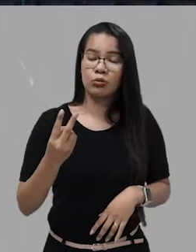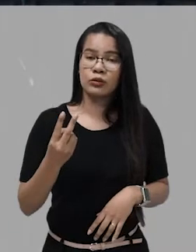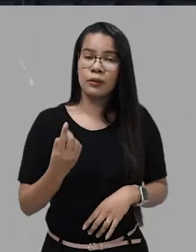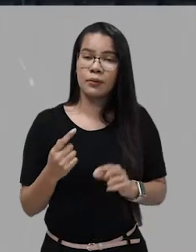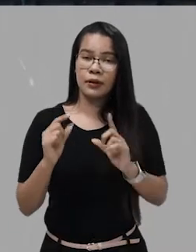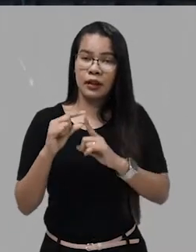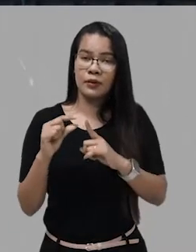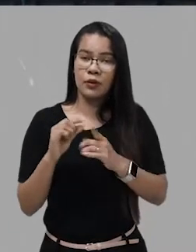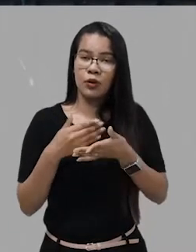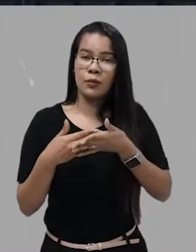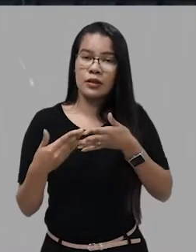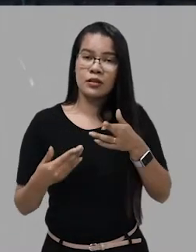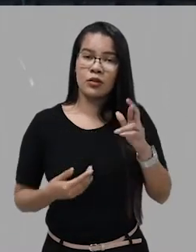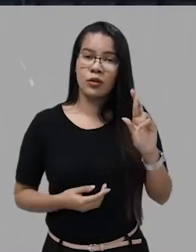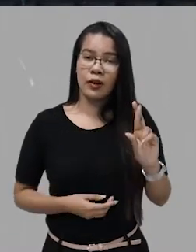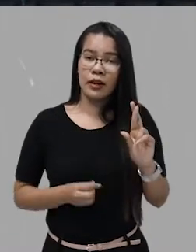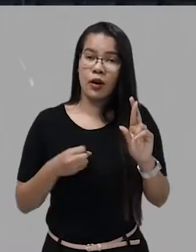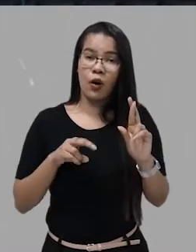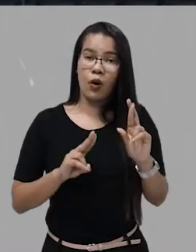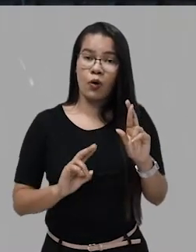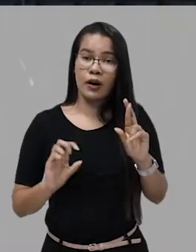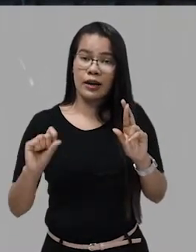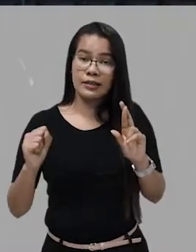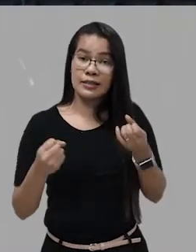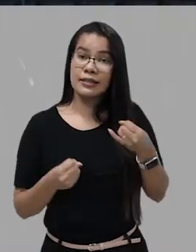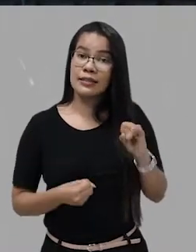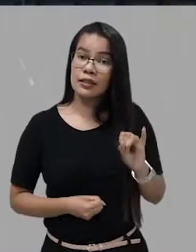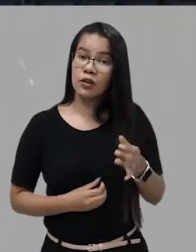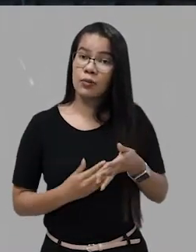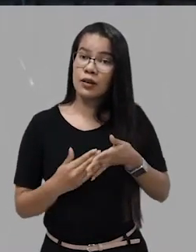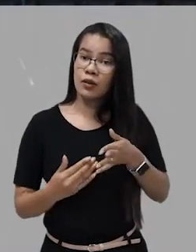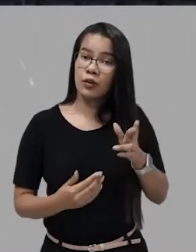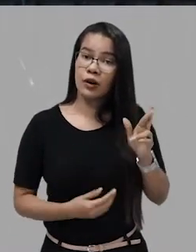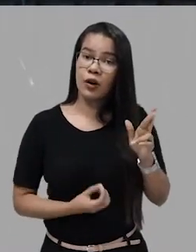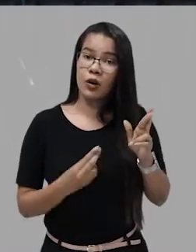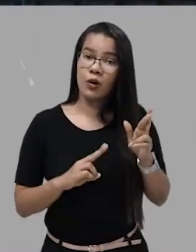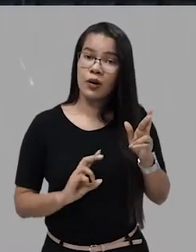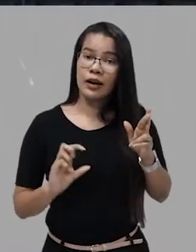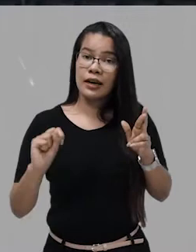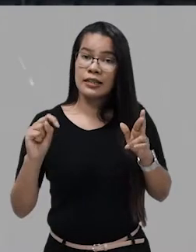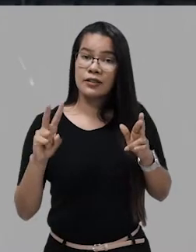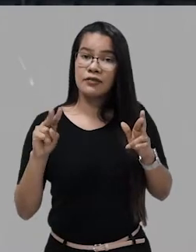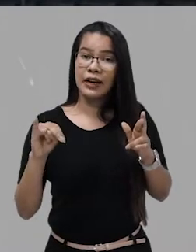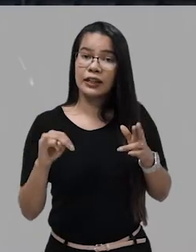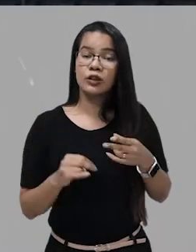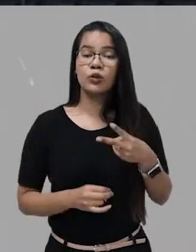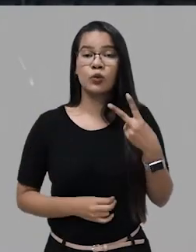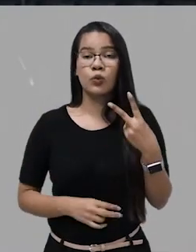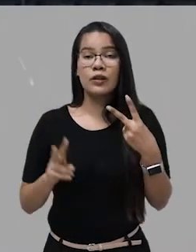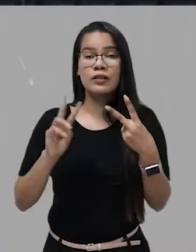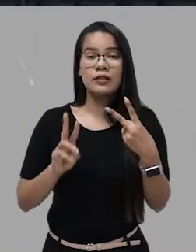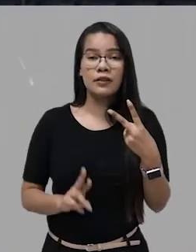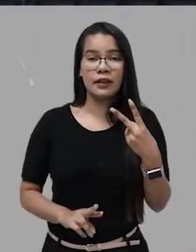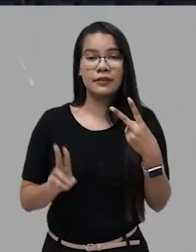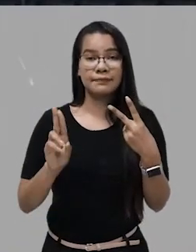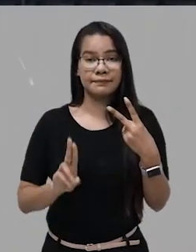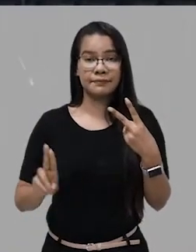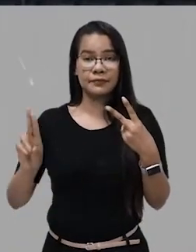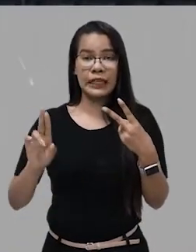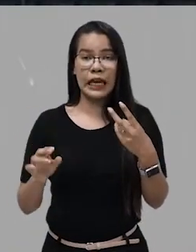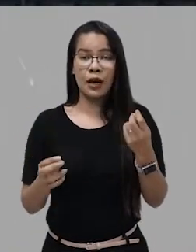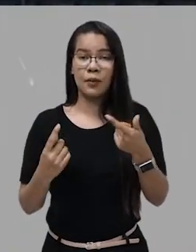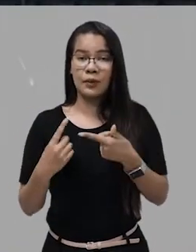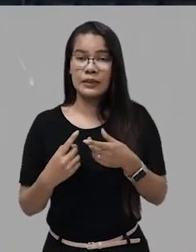R ou com S, a gente vai dobrar essa consoante e não vai utilizar o hífen. Se por acaso aparecer qualquer outra consoante,